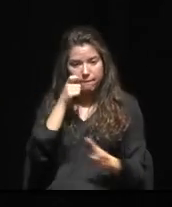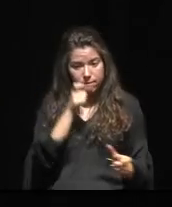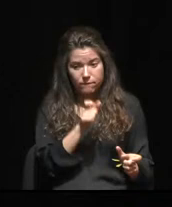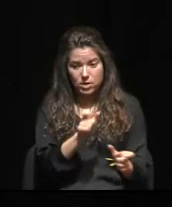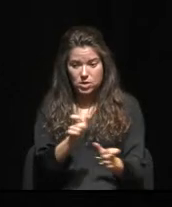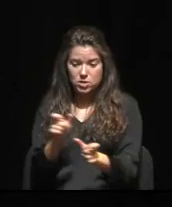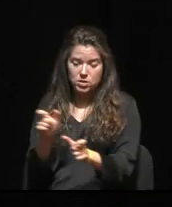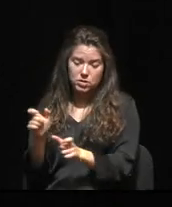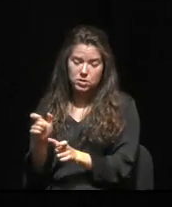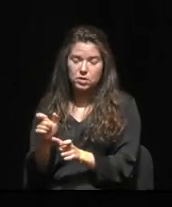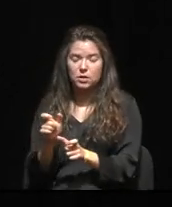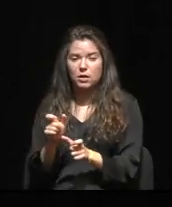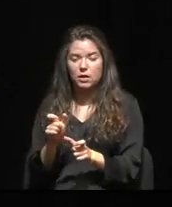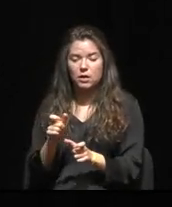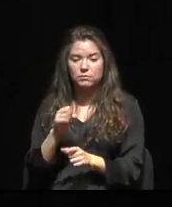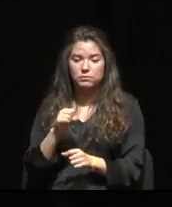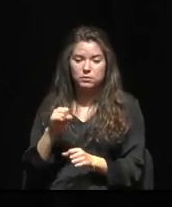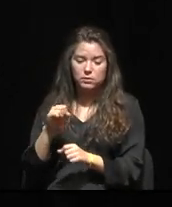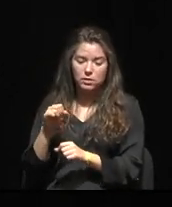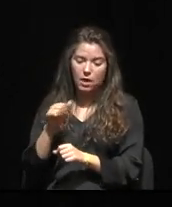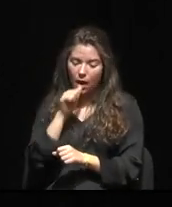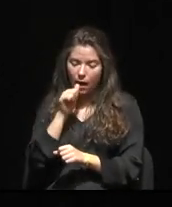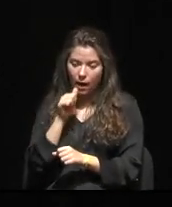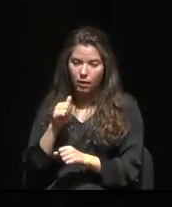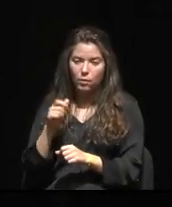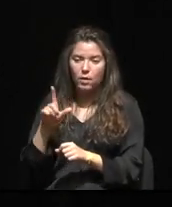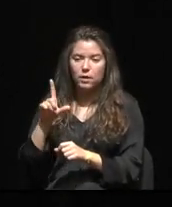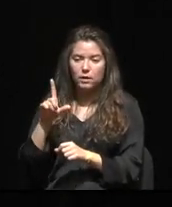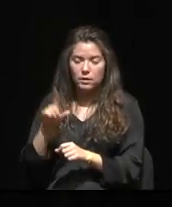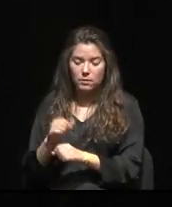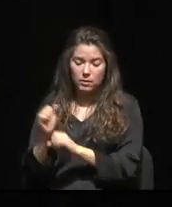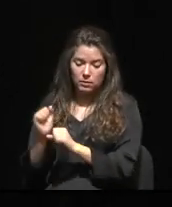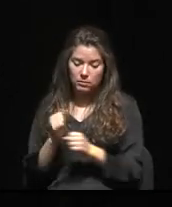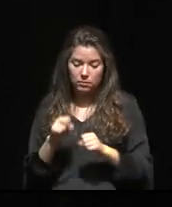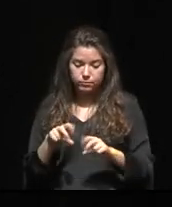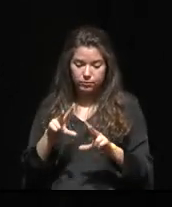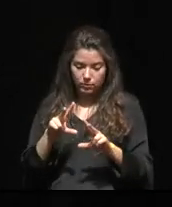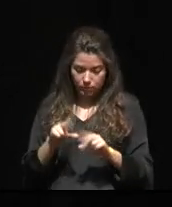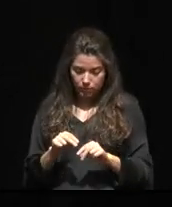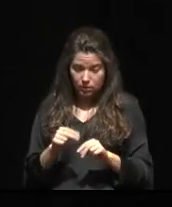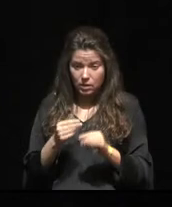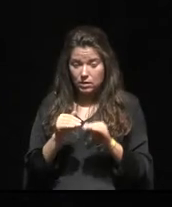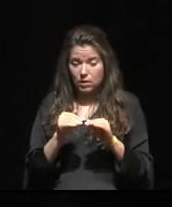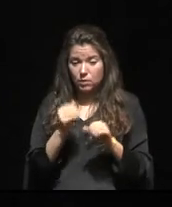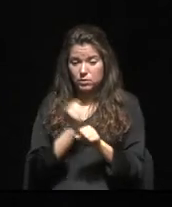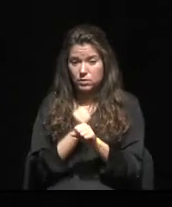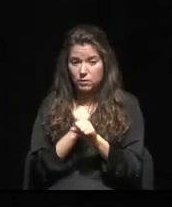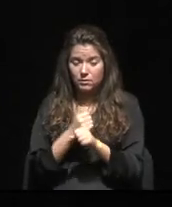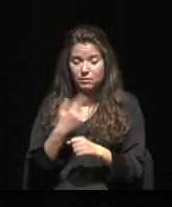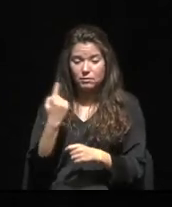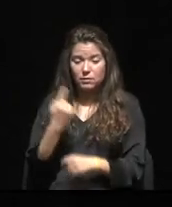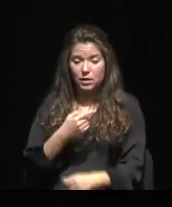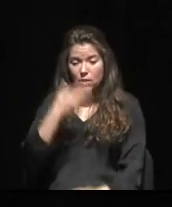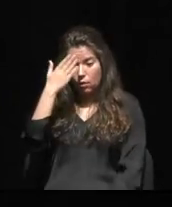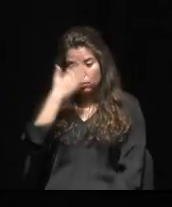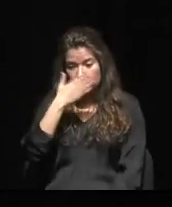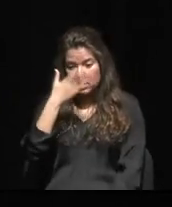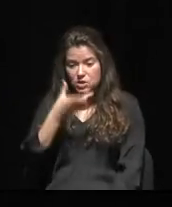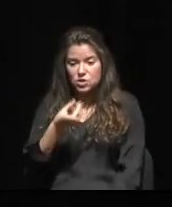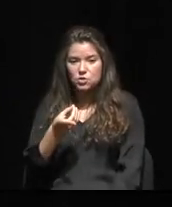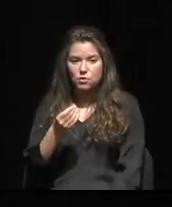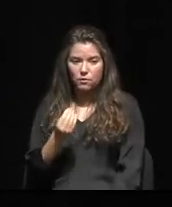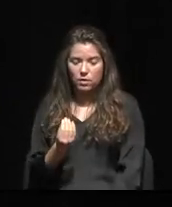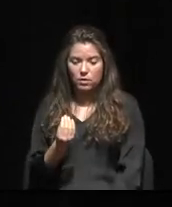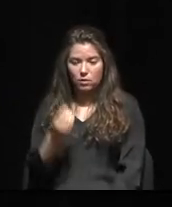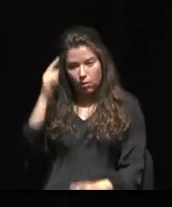serviços de Higiene e Limpeza que correspondem às carreiras e categorias subsistentes tinham 90 dias para optar pela